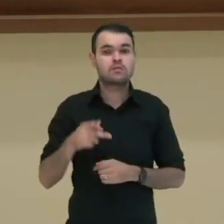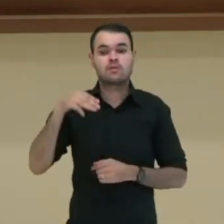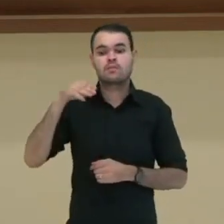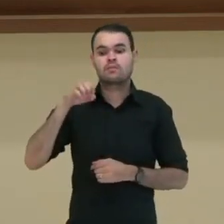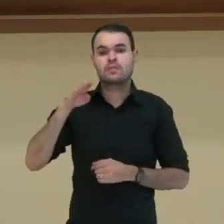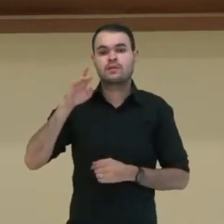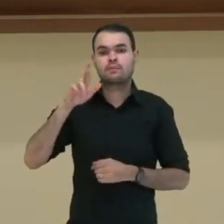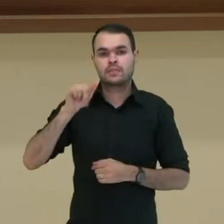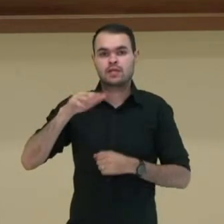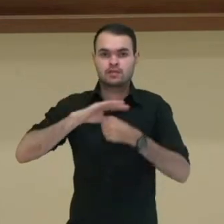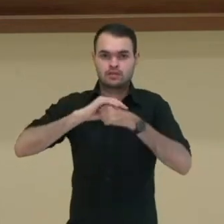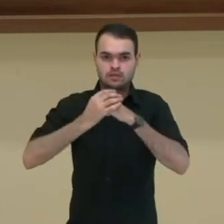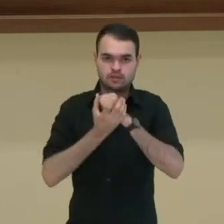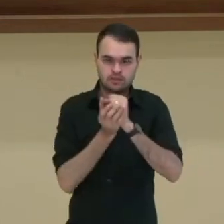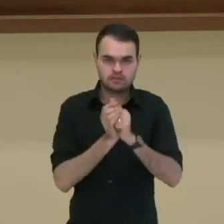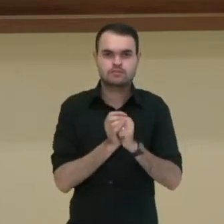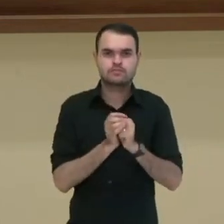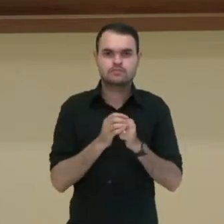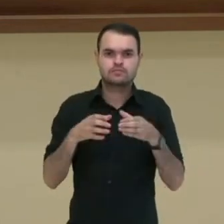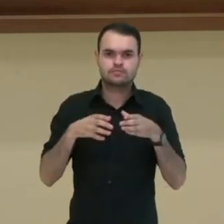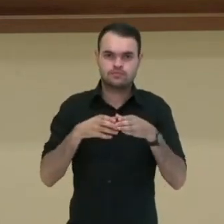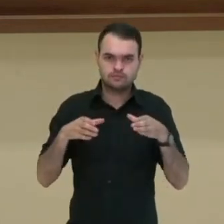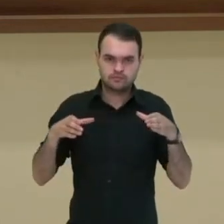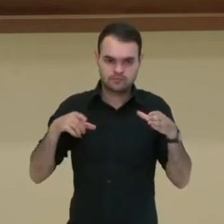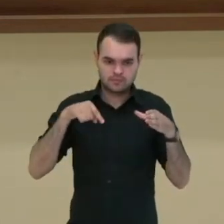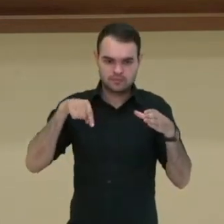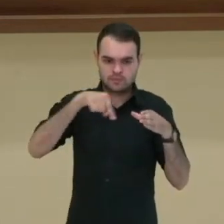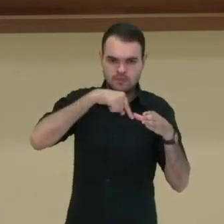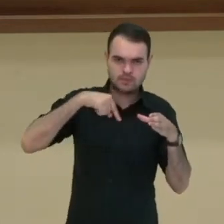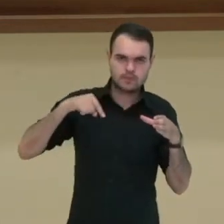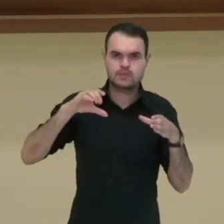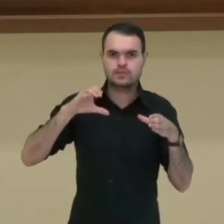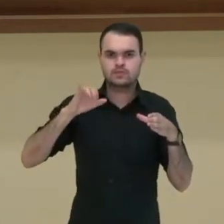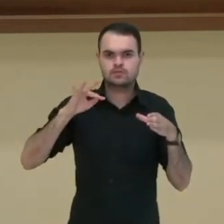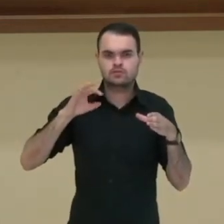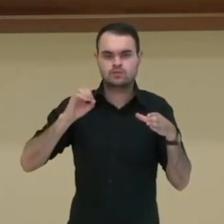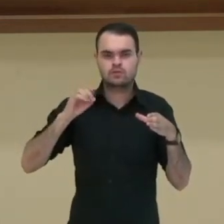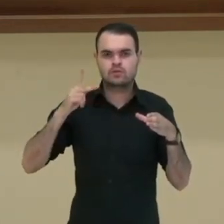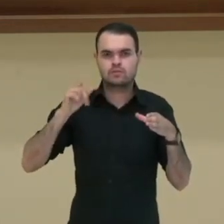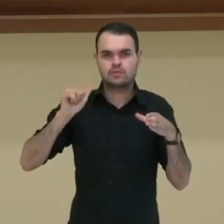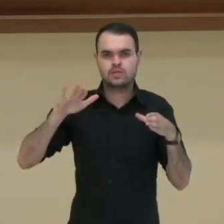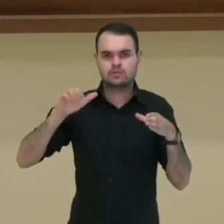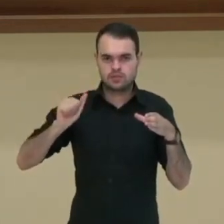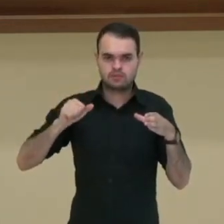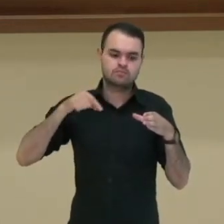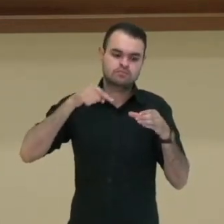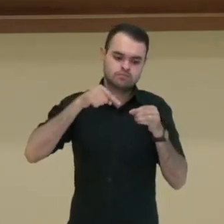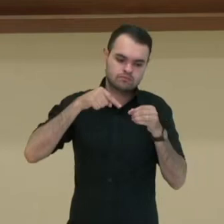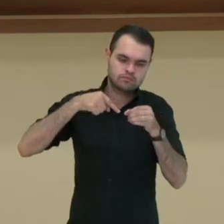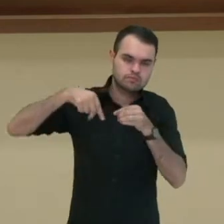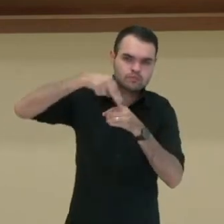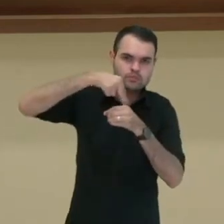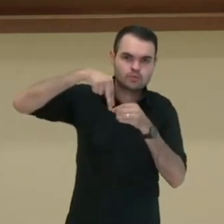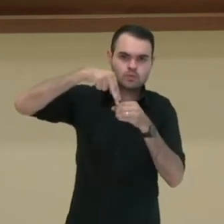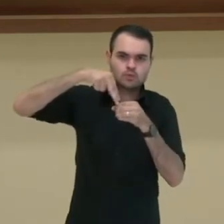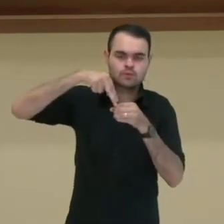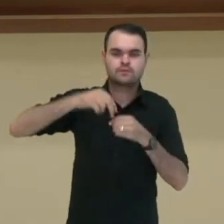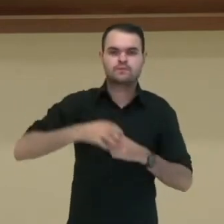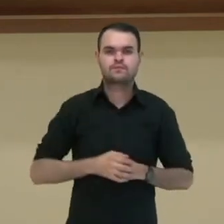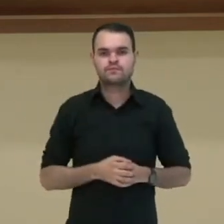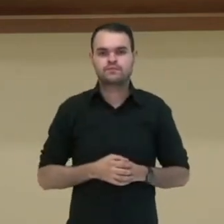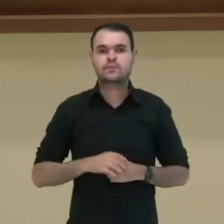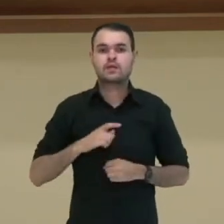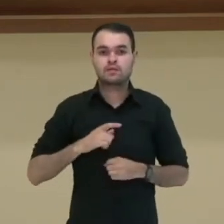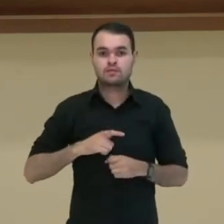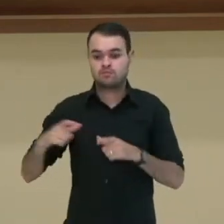do citoplasma e do núcleo. A célula animal e a célula vegetal possuem. Existem organelas que estão presentes nas